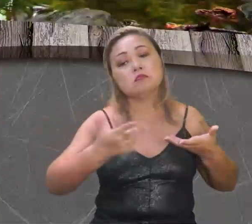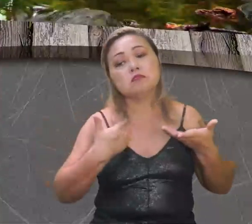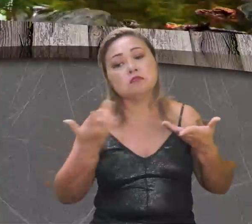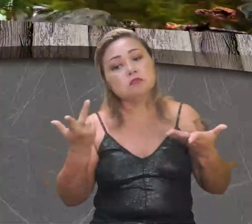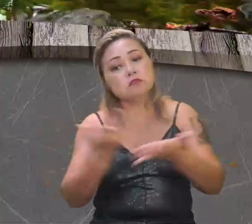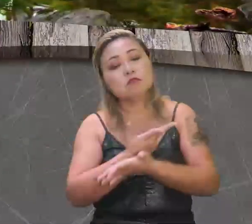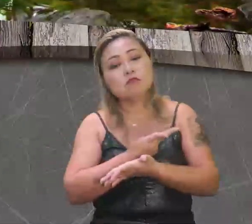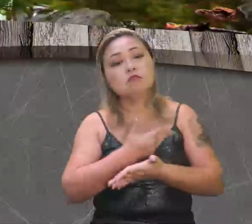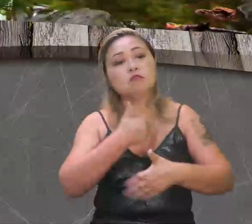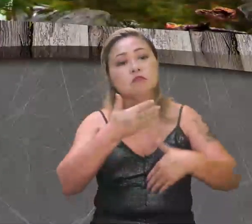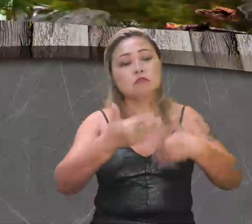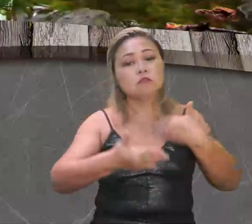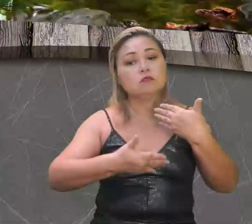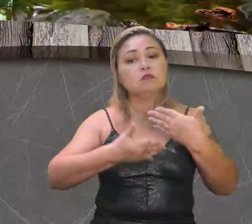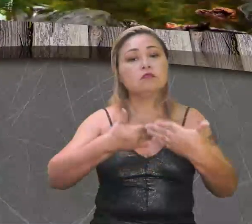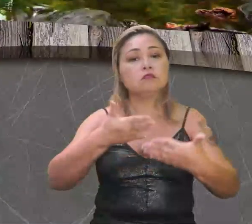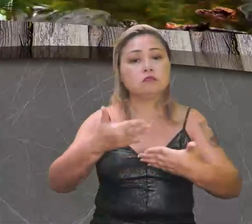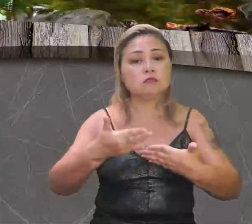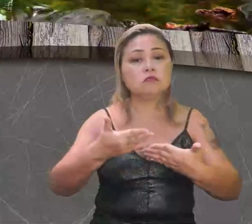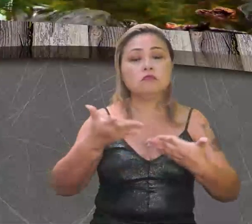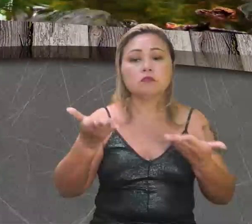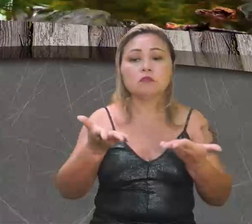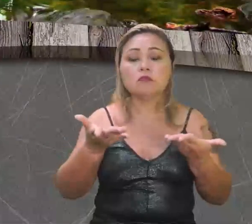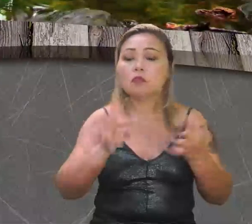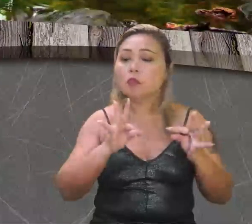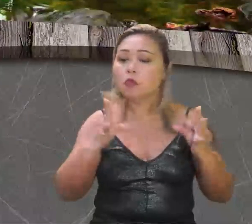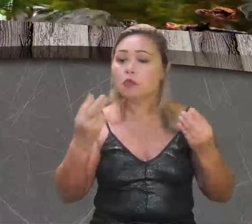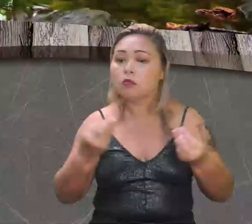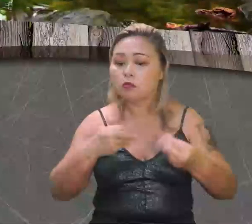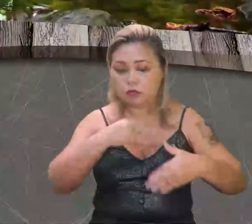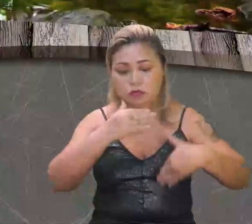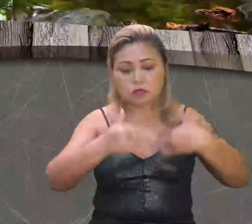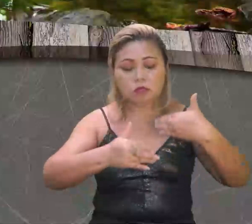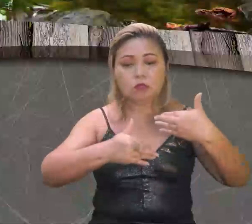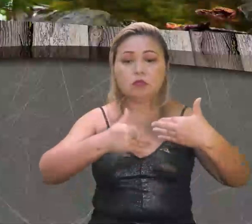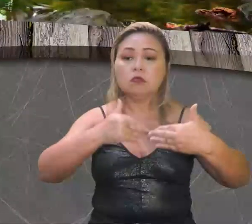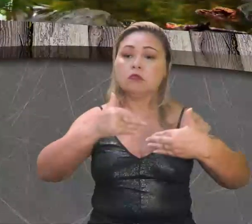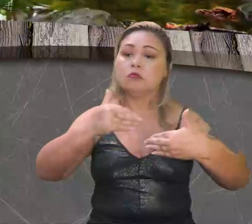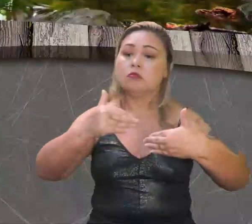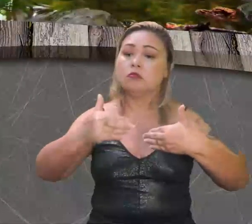estar acontecendo aí, marcando, então, todo esse processo de